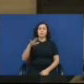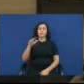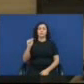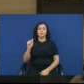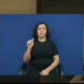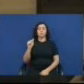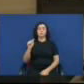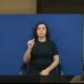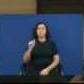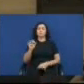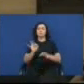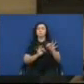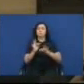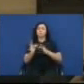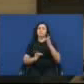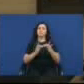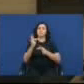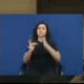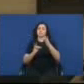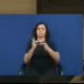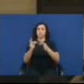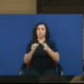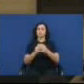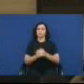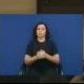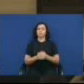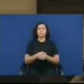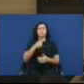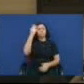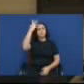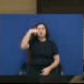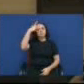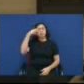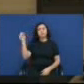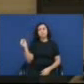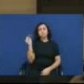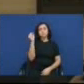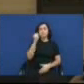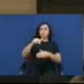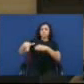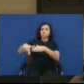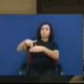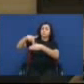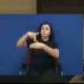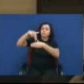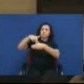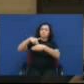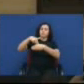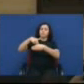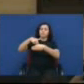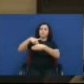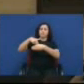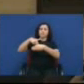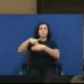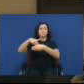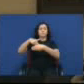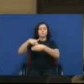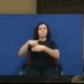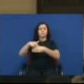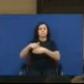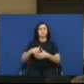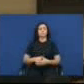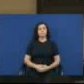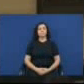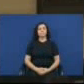Marcelo, peço para que a vereadora Érica Tanque conduza o senhor até o plenário. É um protocolo importante para bem recebê-lo